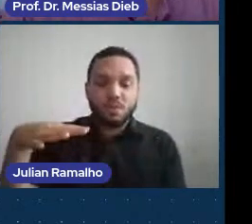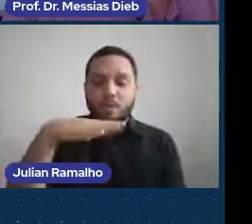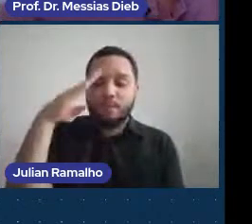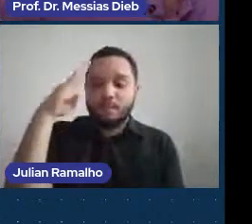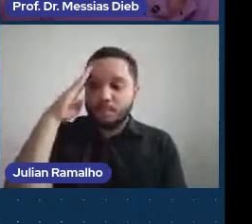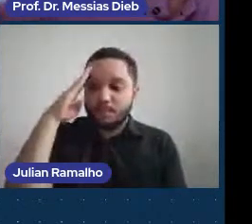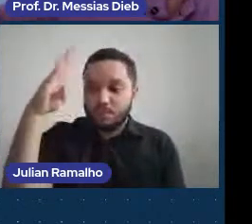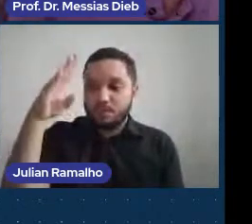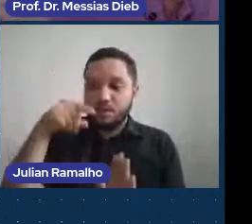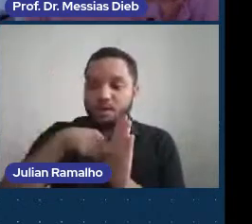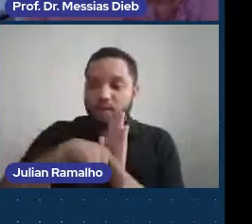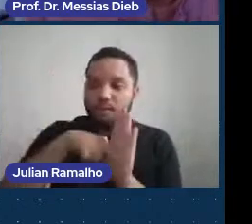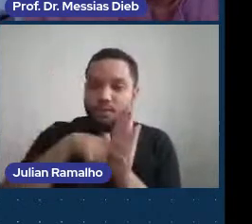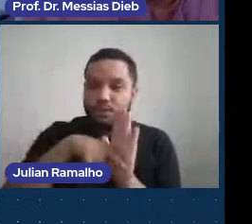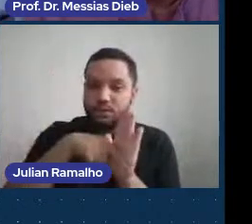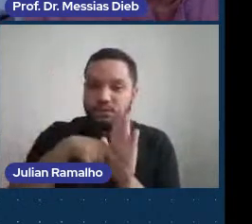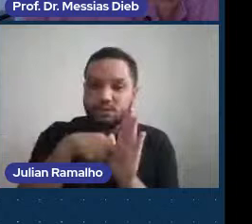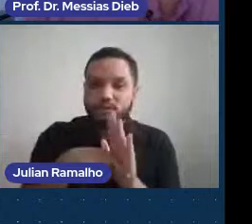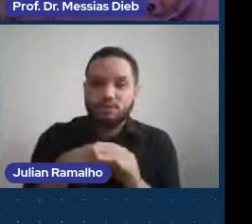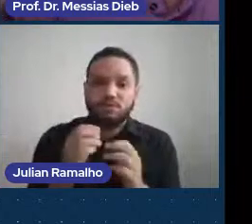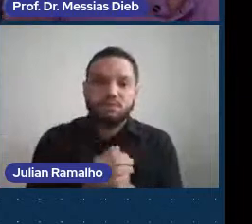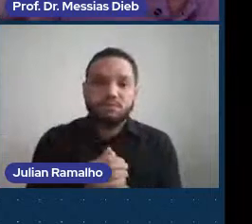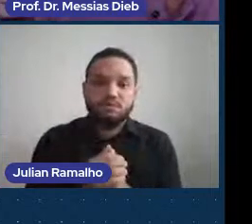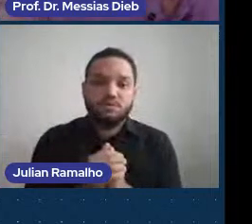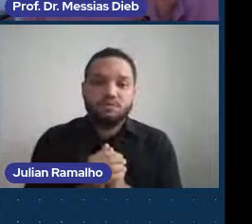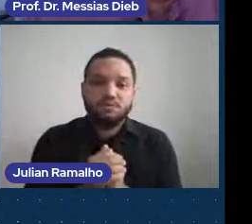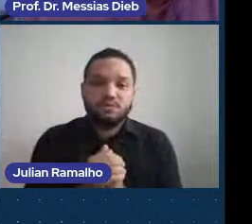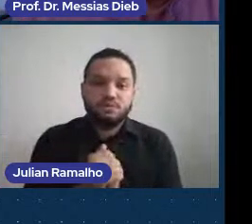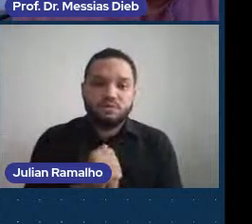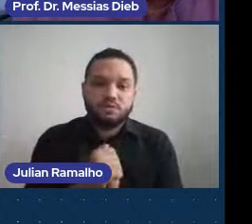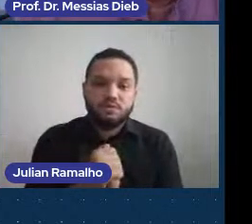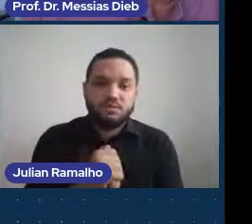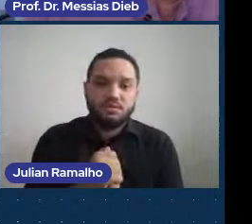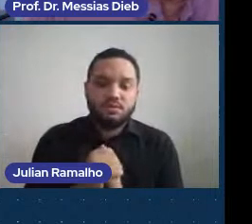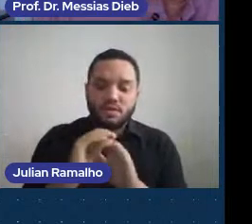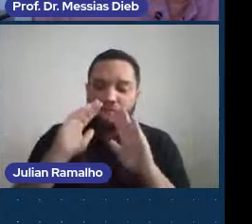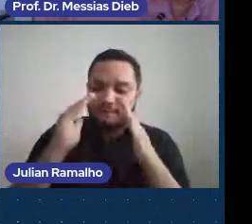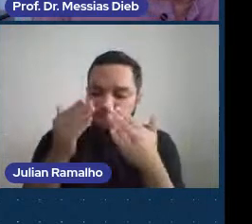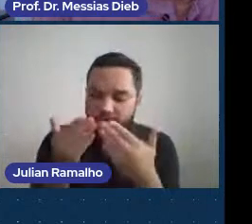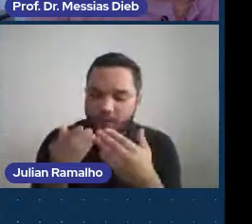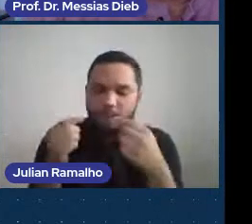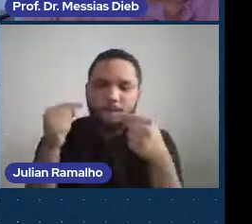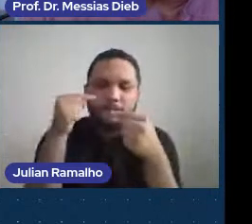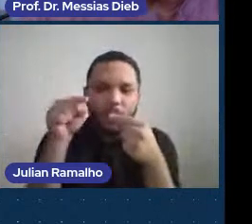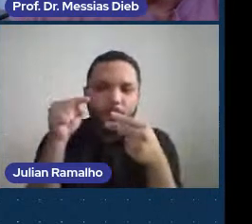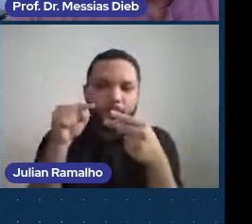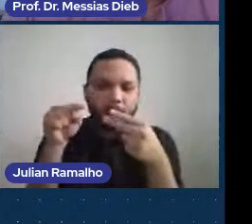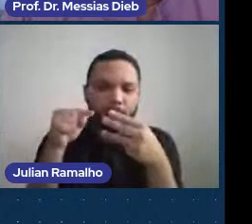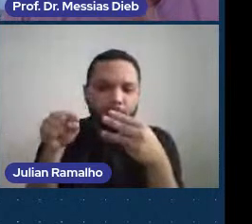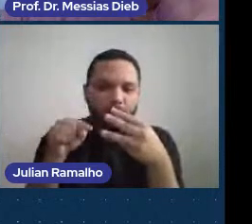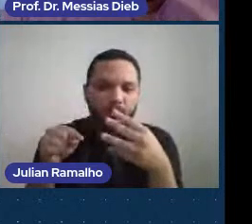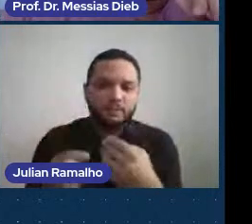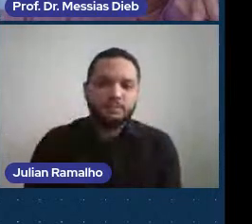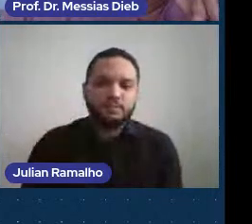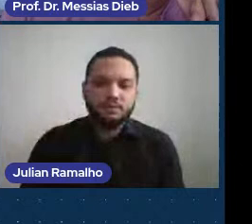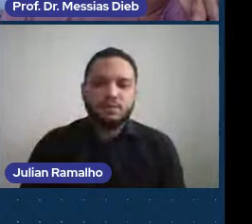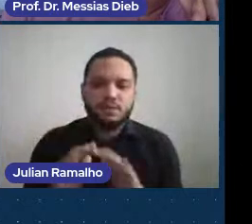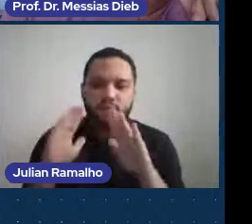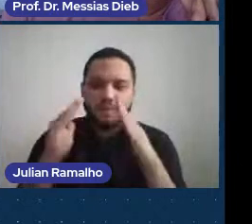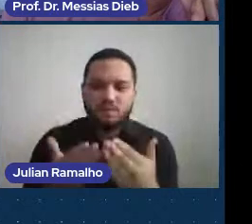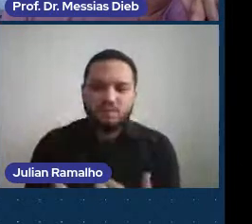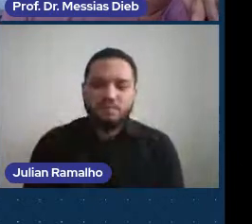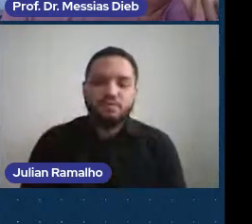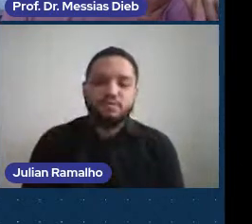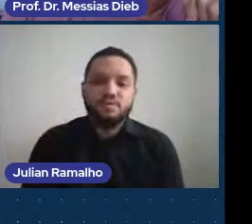da pesquisa, em questões menores, em questões específicas, né? Certo? Então, vou dar aqui